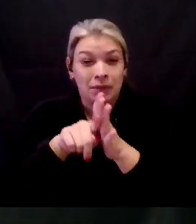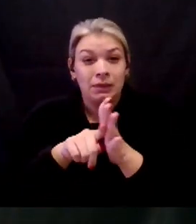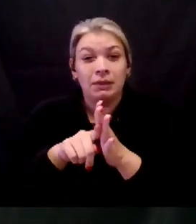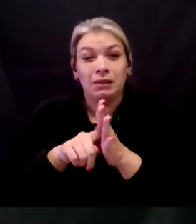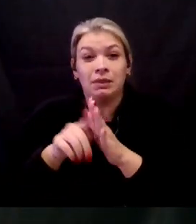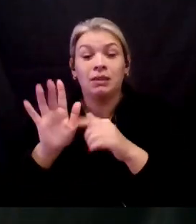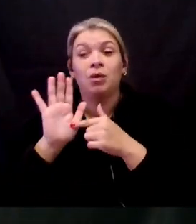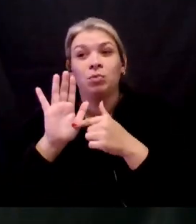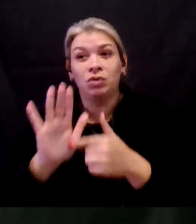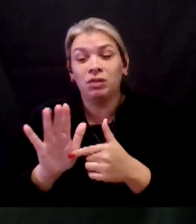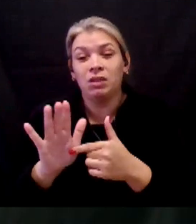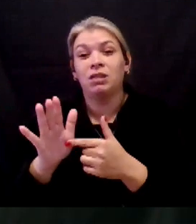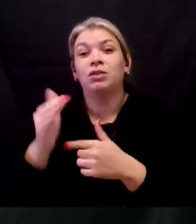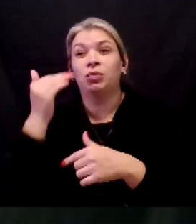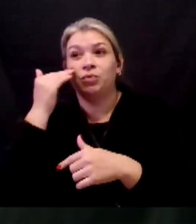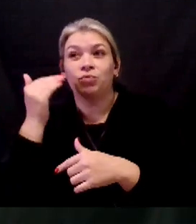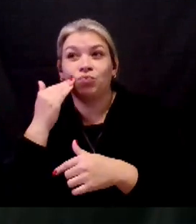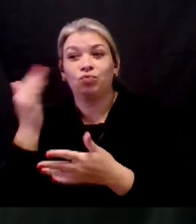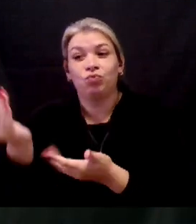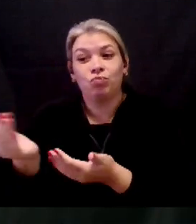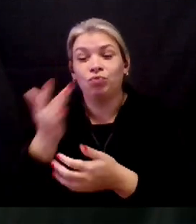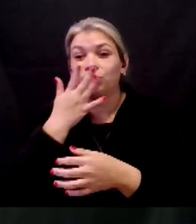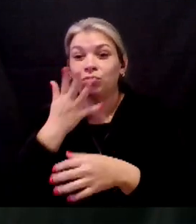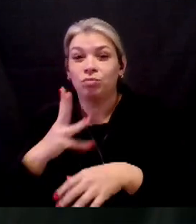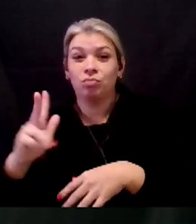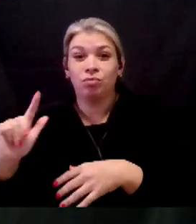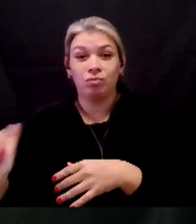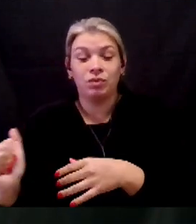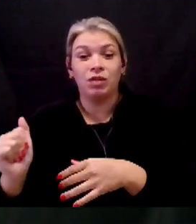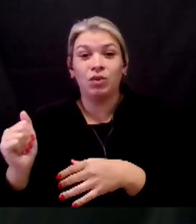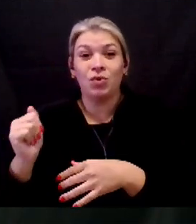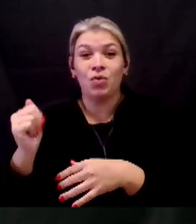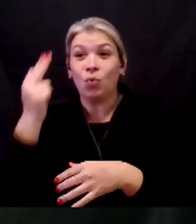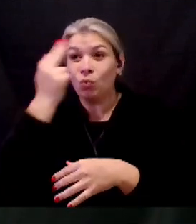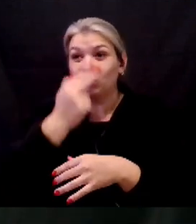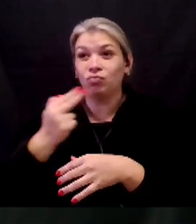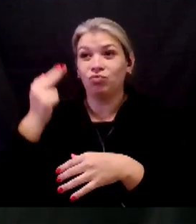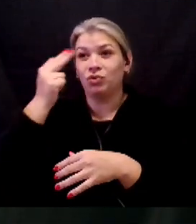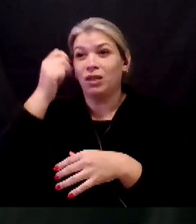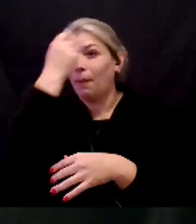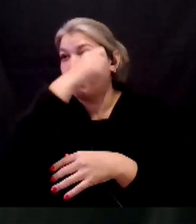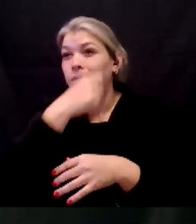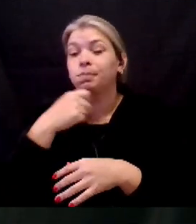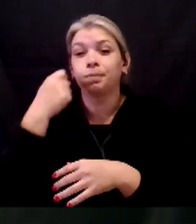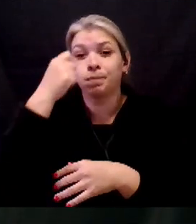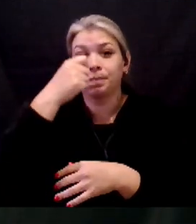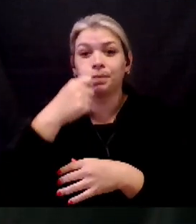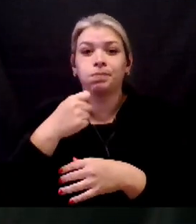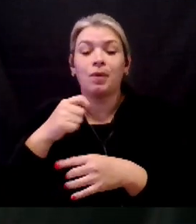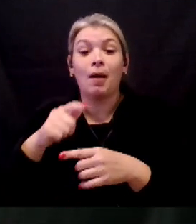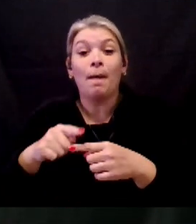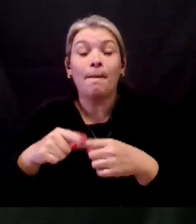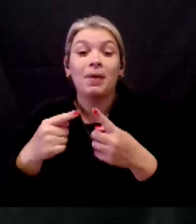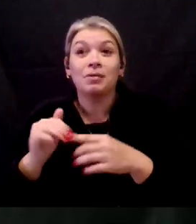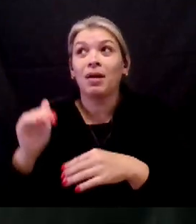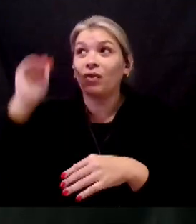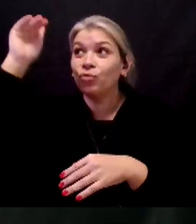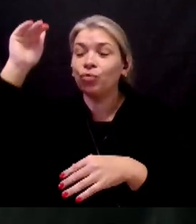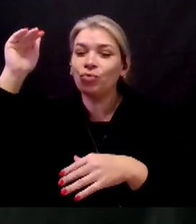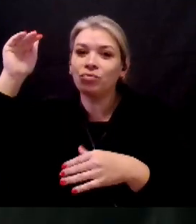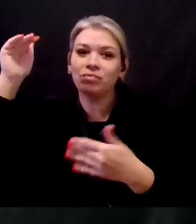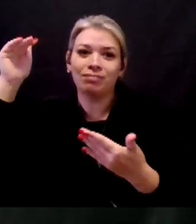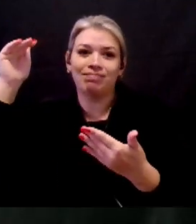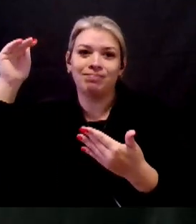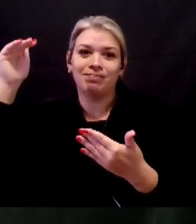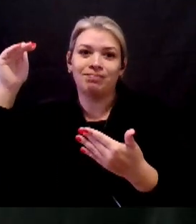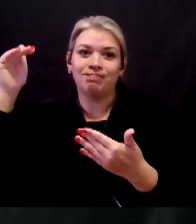sérums, ácidos, máscaras faciais e produtos desenvolvidos para adultos. Mas até que ponto esse comportamento representa apenas uma